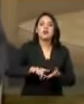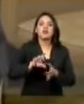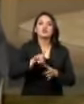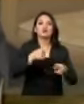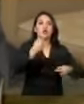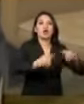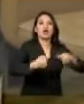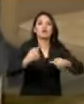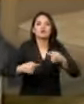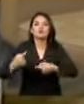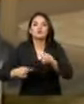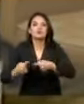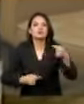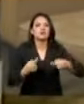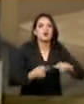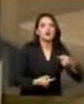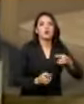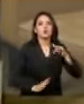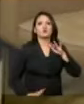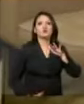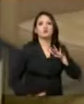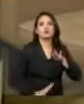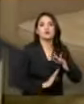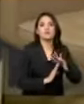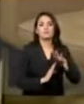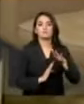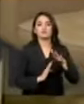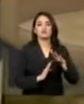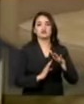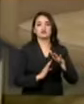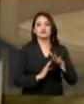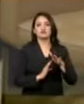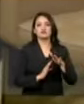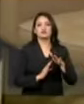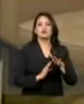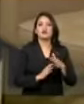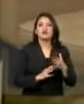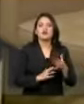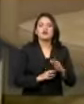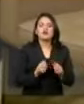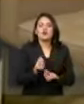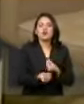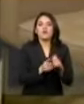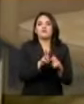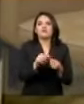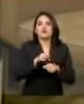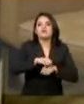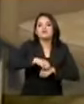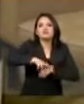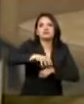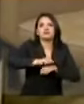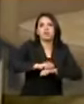limites, do sentido, dos efeitos, do alcance da garantia constitucional.